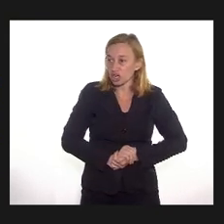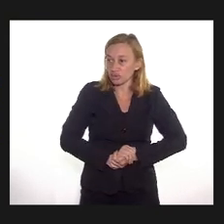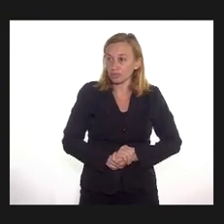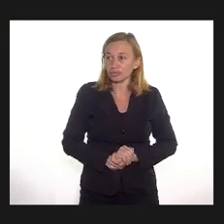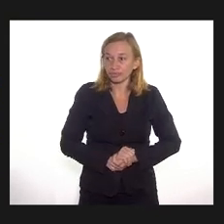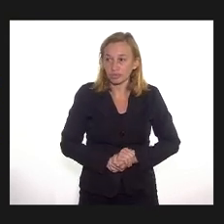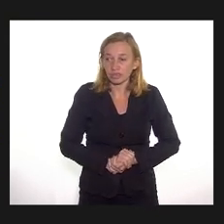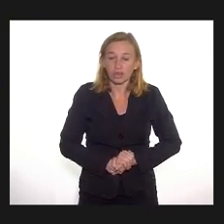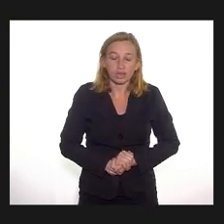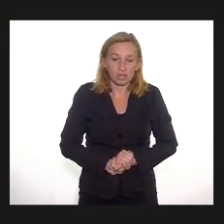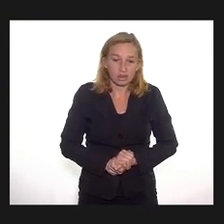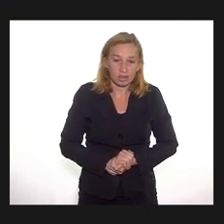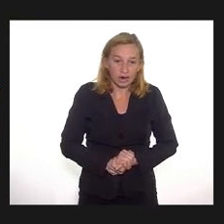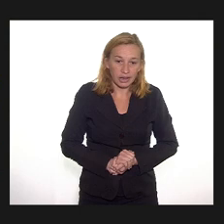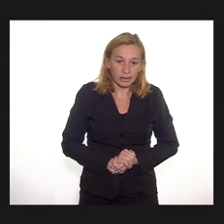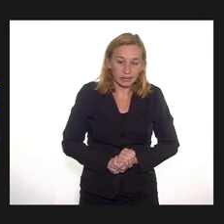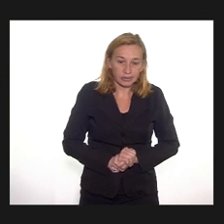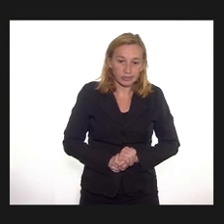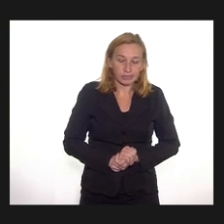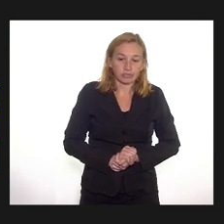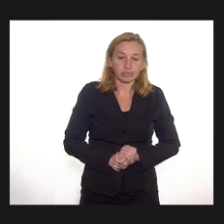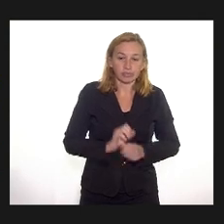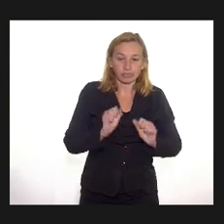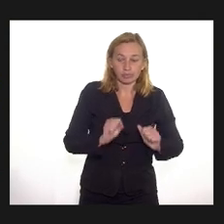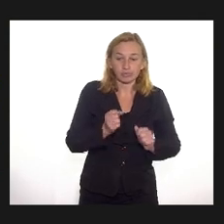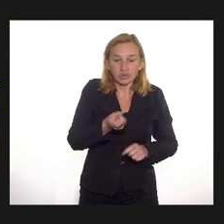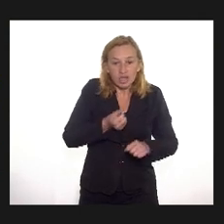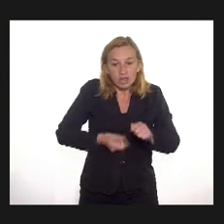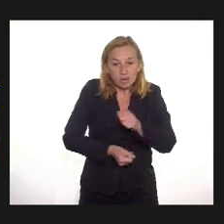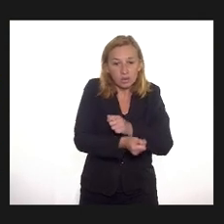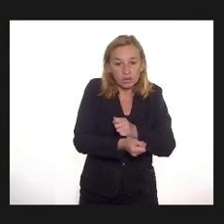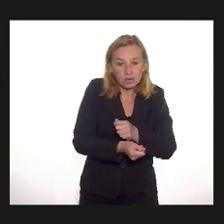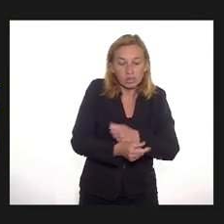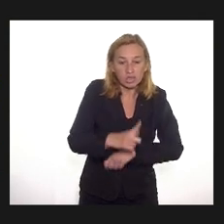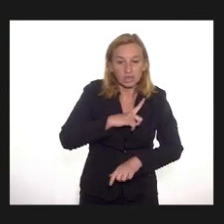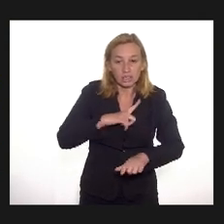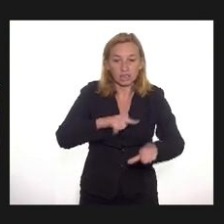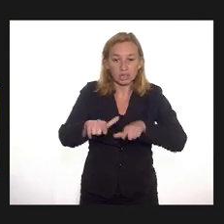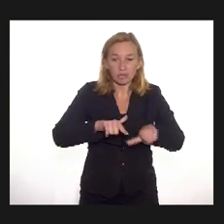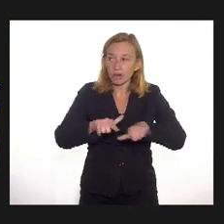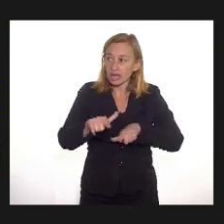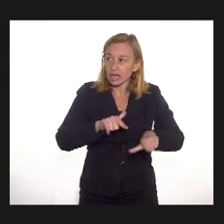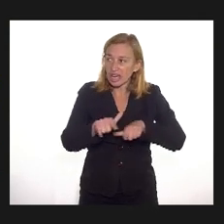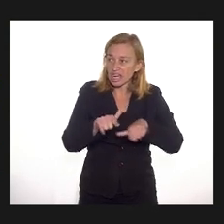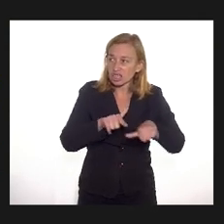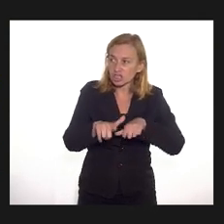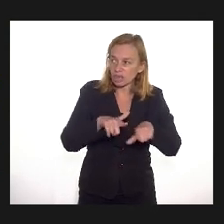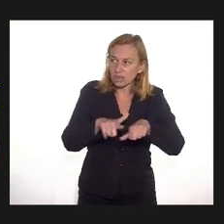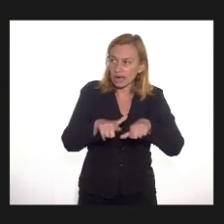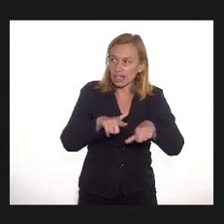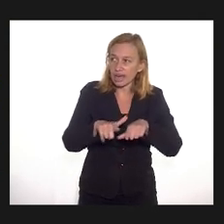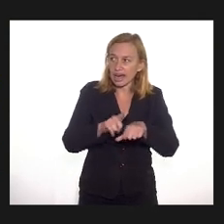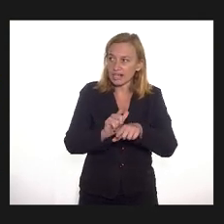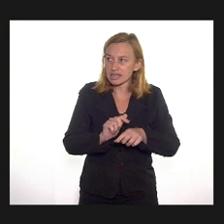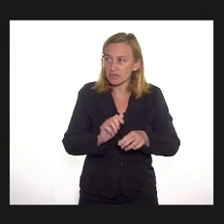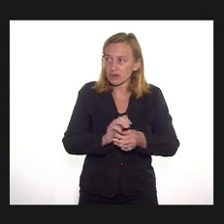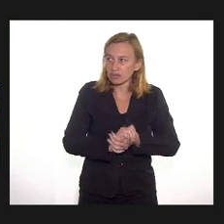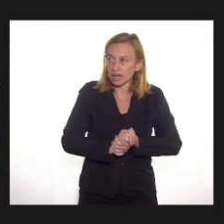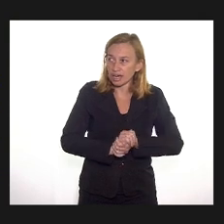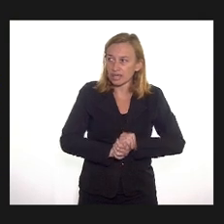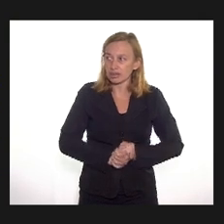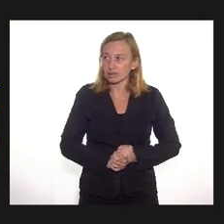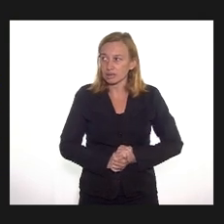com esses investimentos, que a gente possa fomentar a economia, gerar emprego e, por consequência, ampliar de modo global a